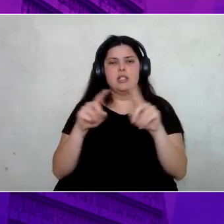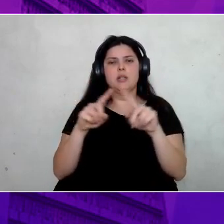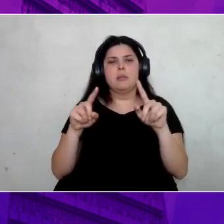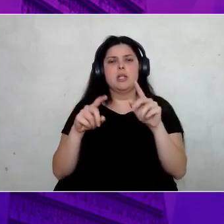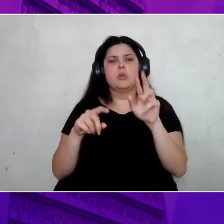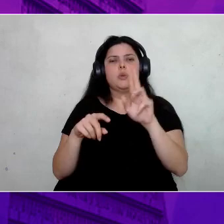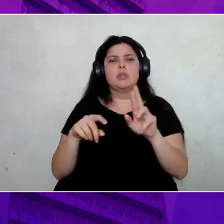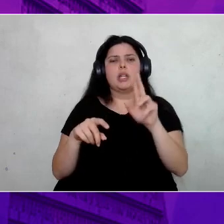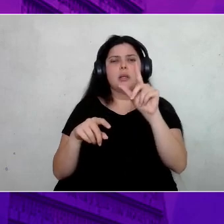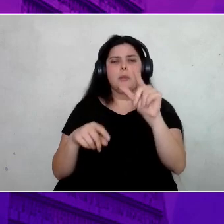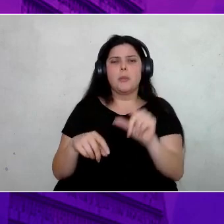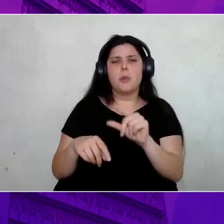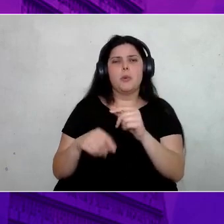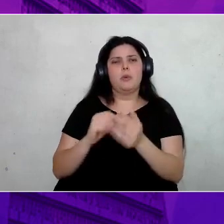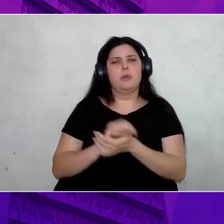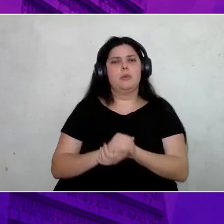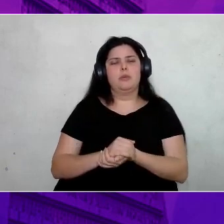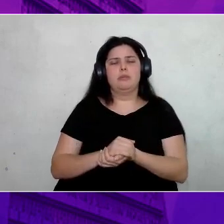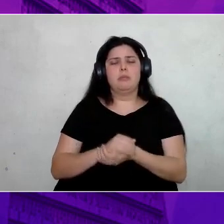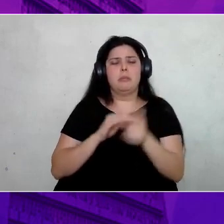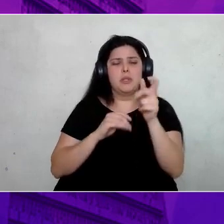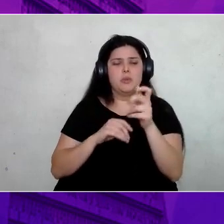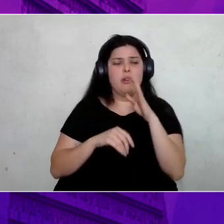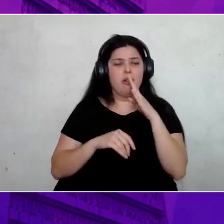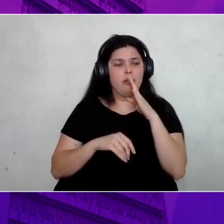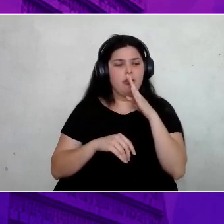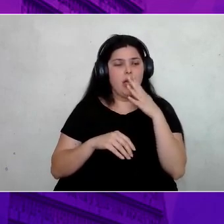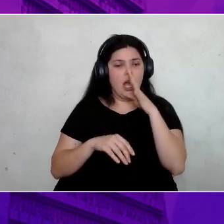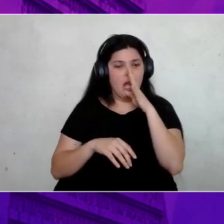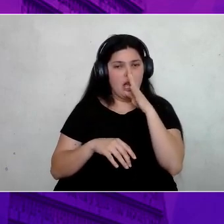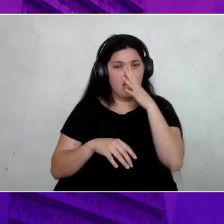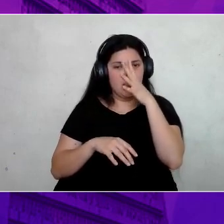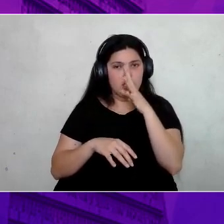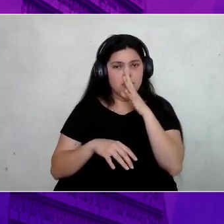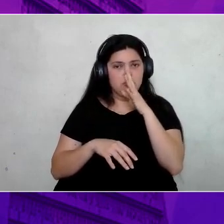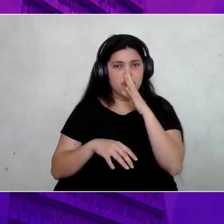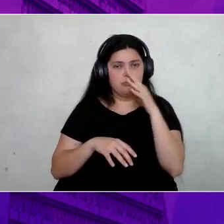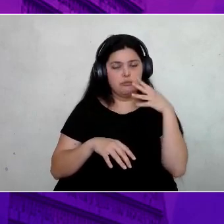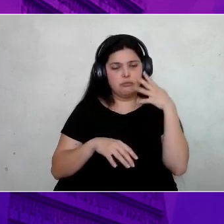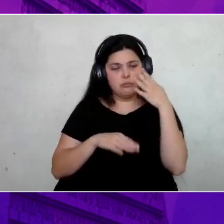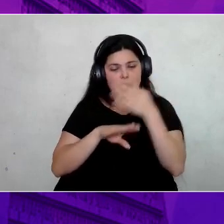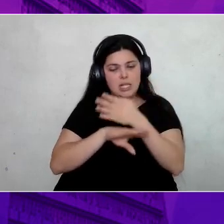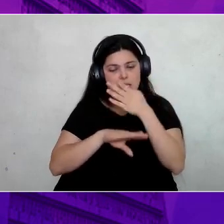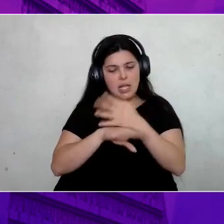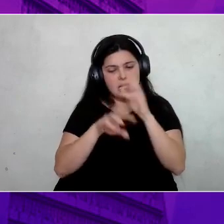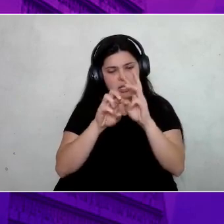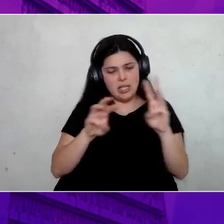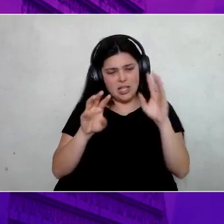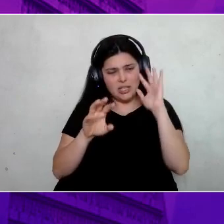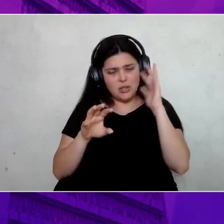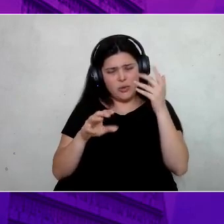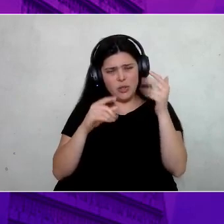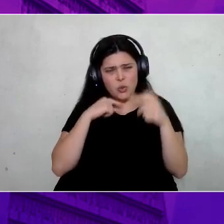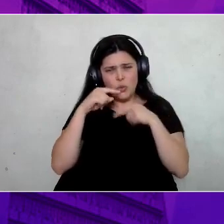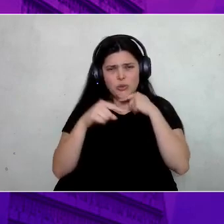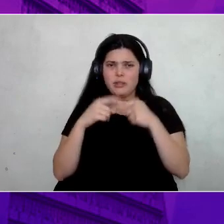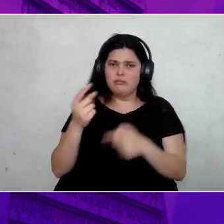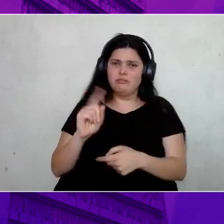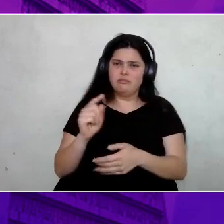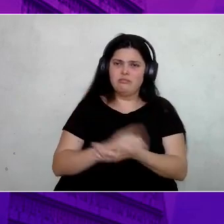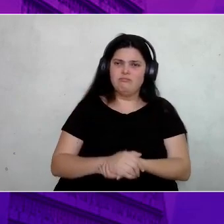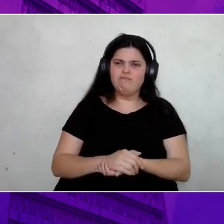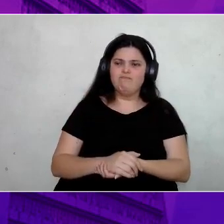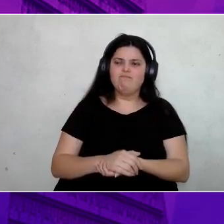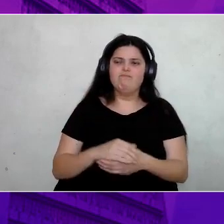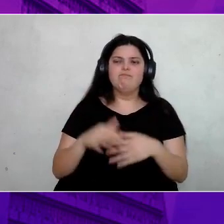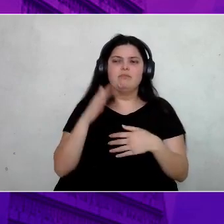não vão com tanta frequência ao site buscar resolver as suas dúvidas. E aí a gente pensou o quê? Vamos fazer em formato